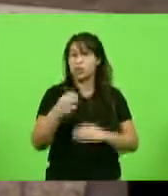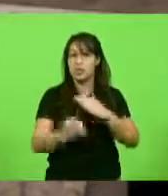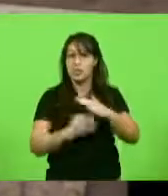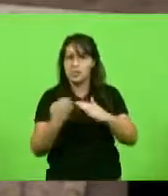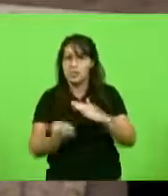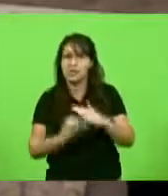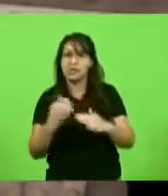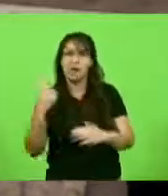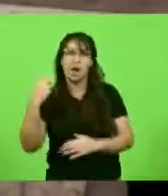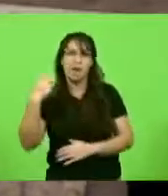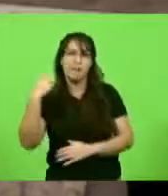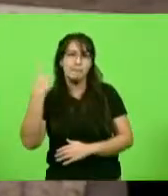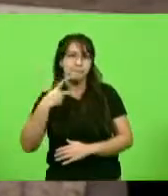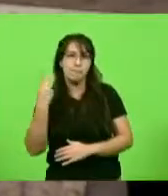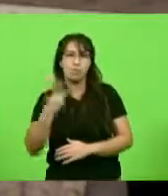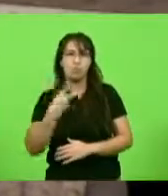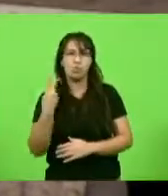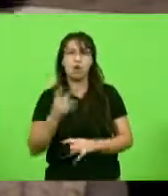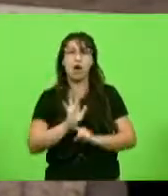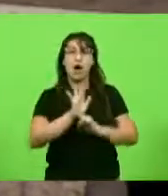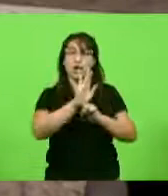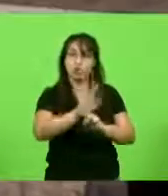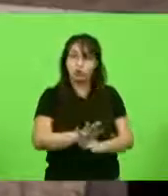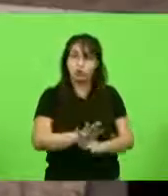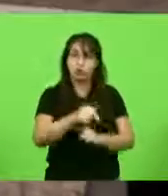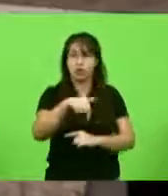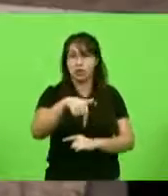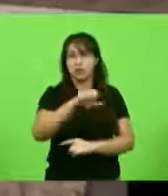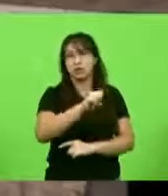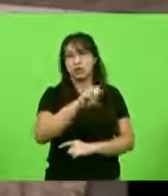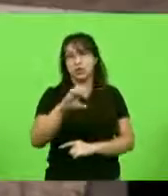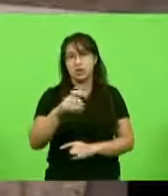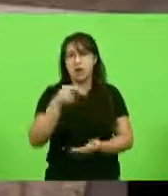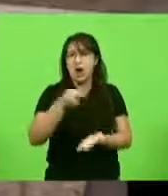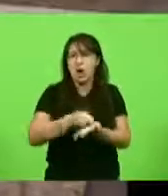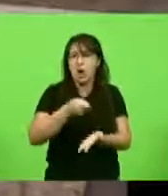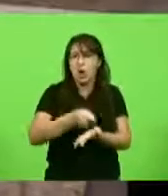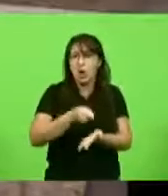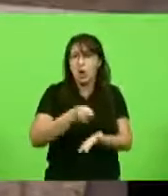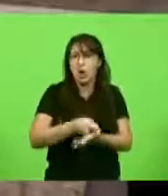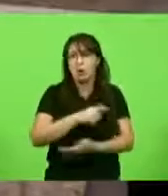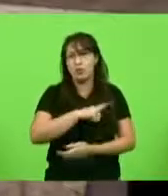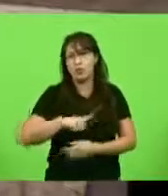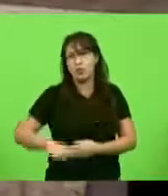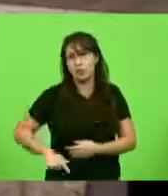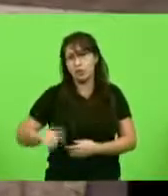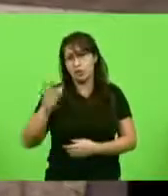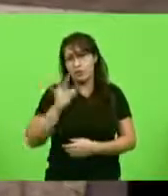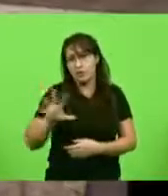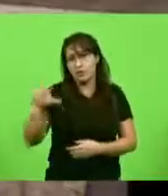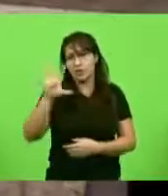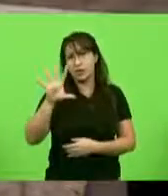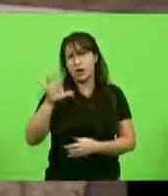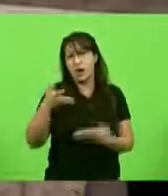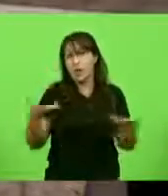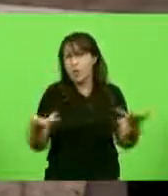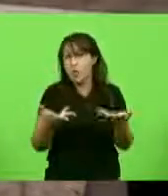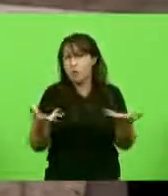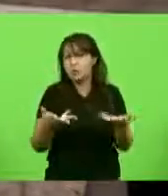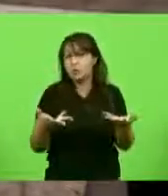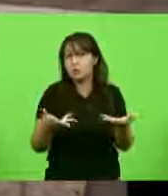do nosso Estado de Santa Catarina, para que a gente cobre do governo federal, que aí está hoje, a